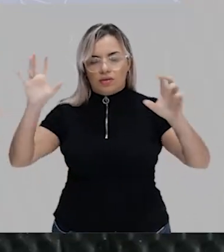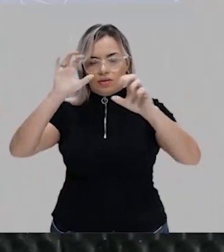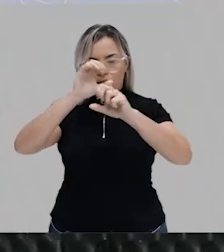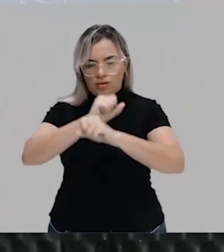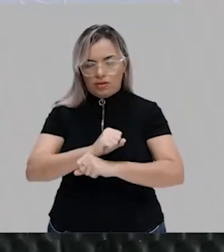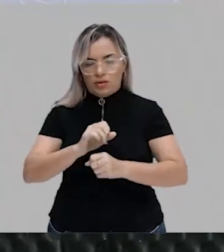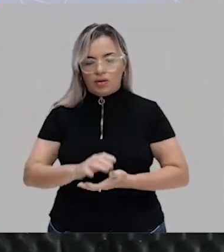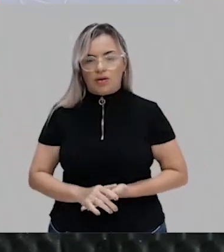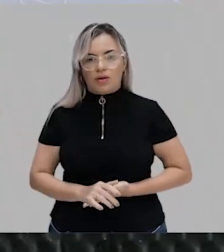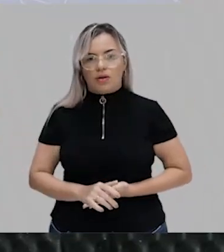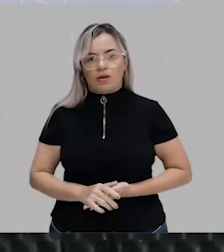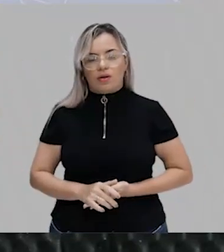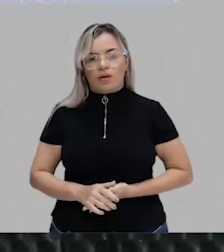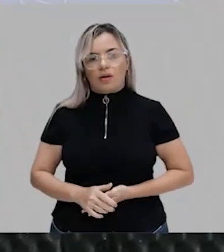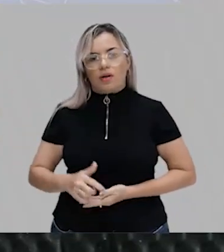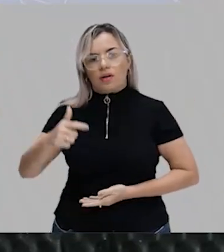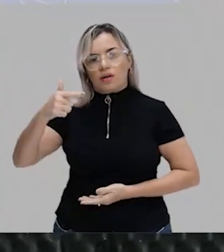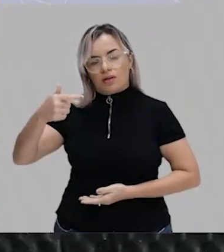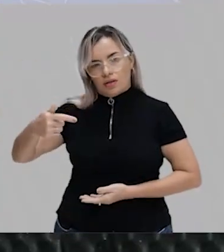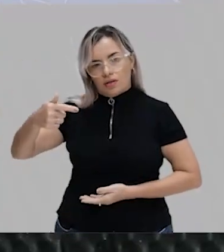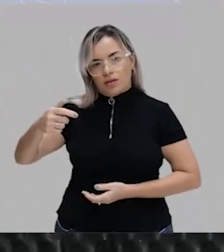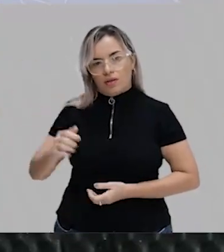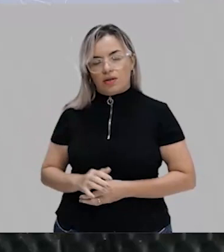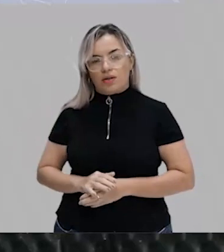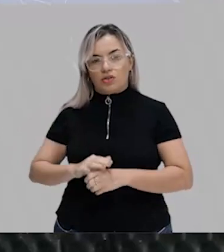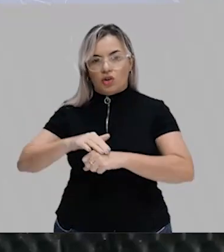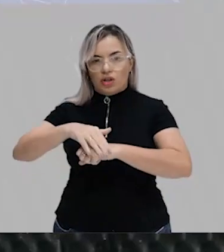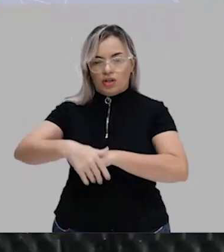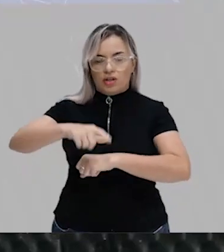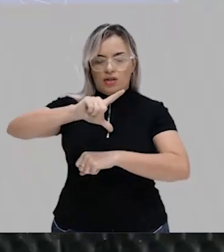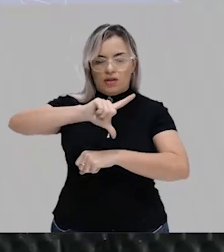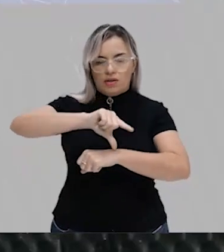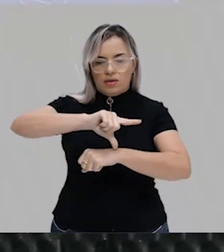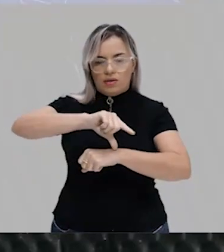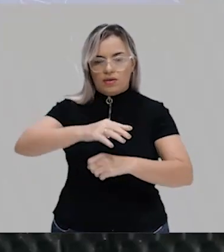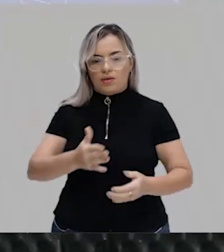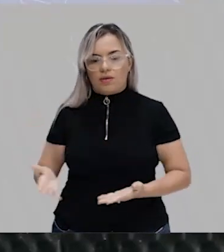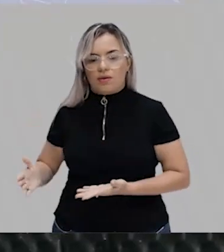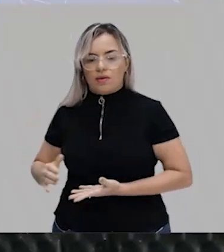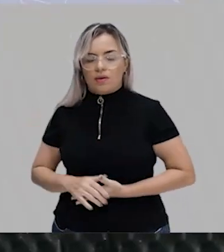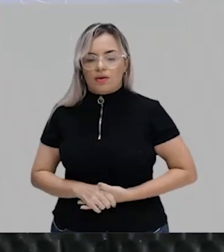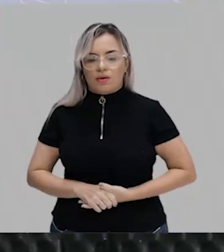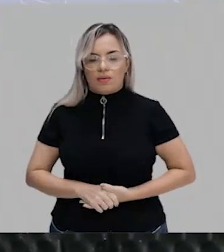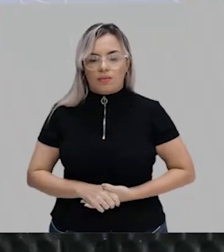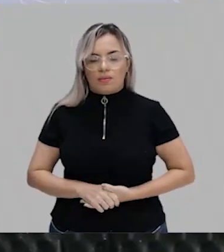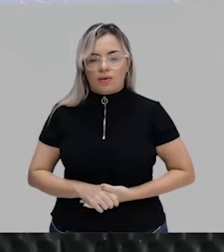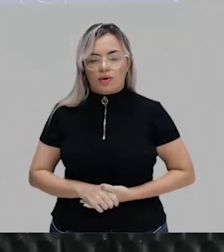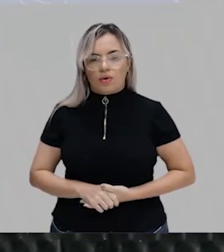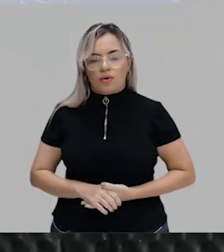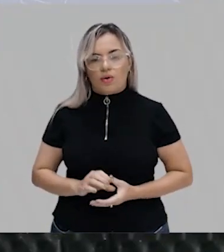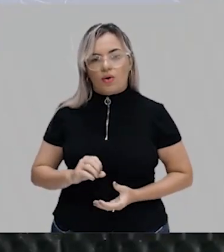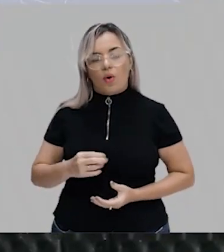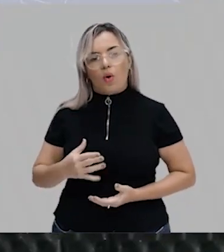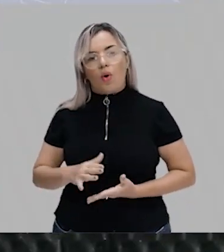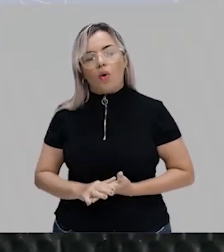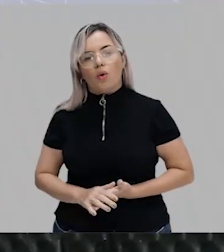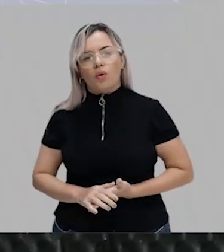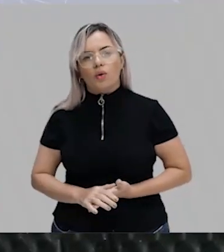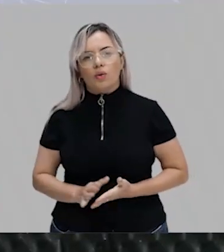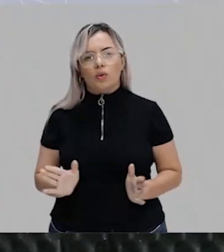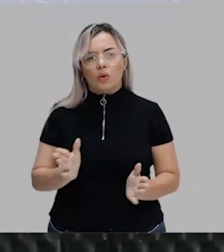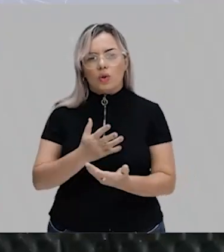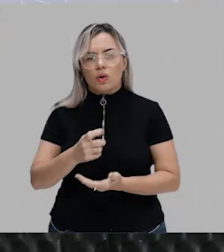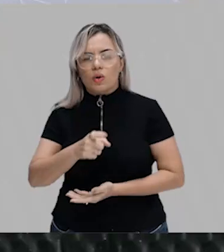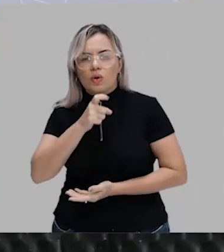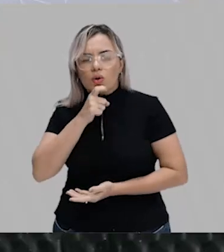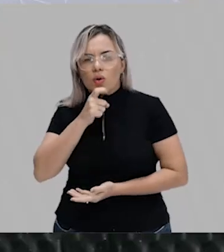buenas noches, né? E, às vezes, em alguns dias, 6:30, principalmente no período de inverno, às 18:30, você já